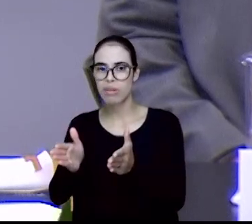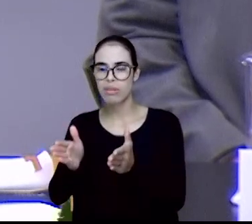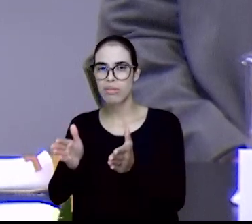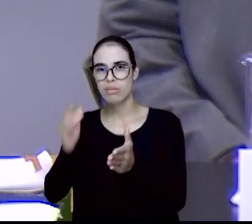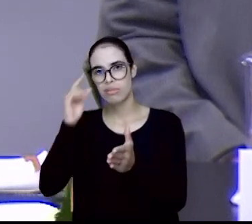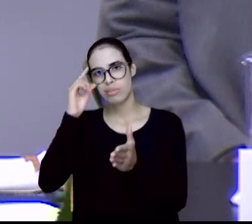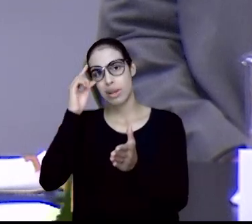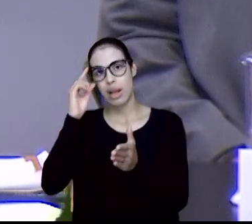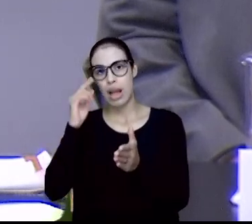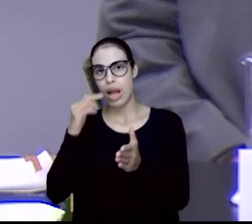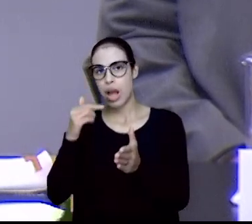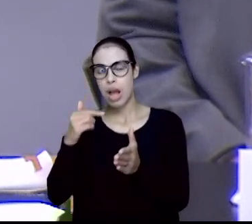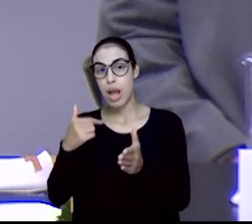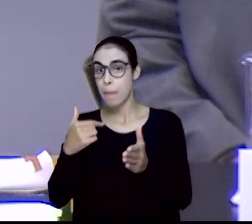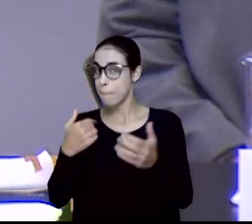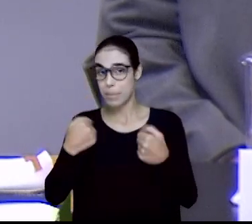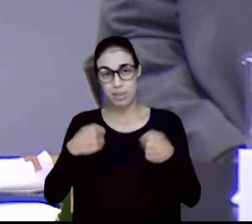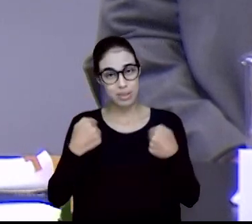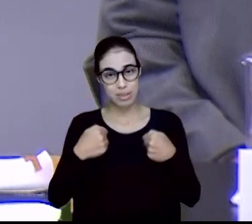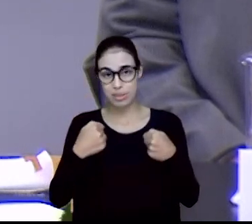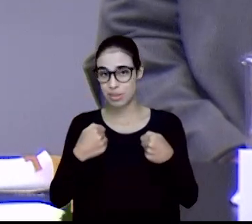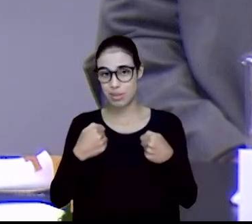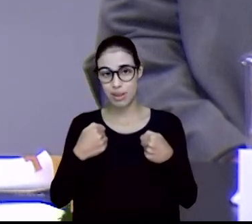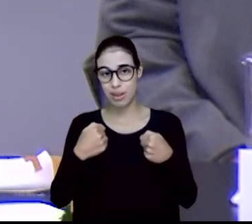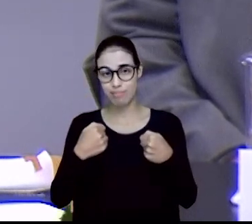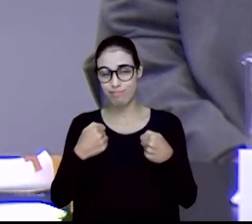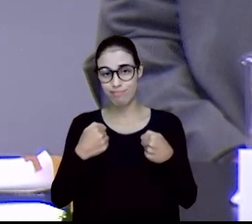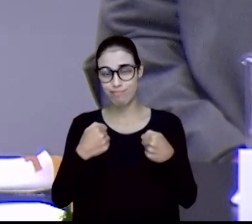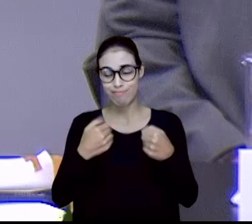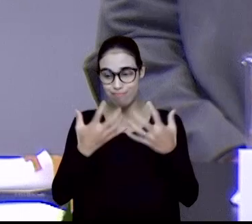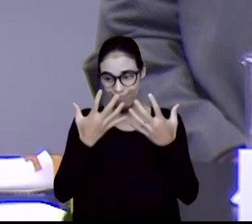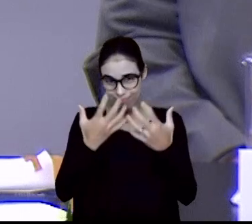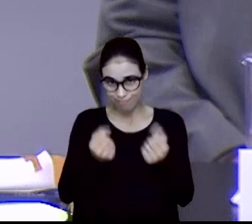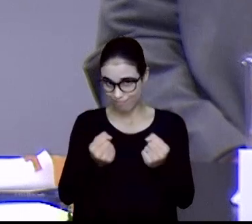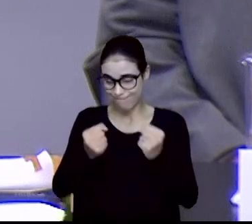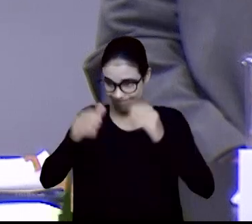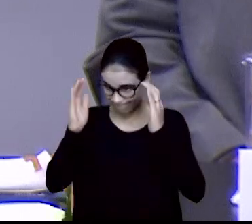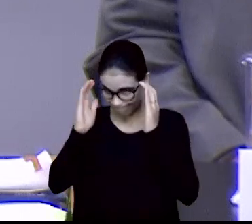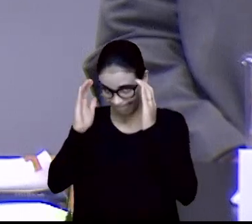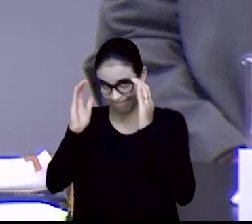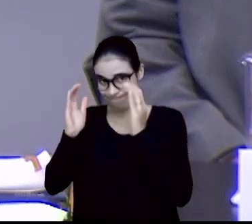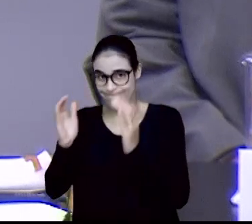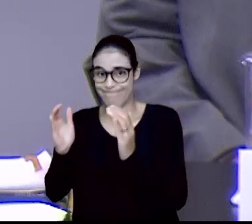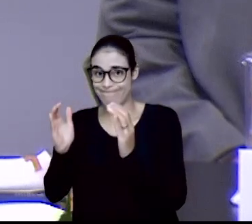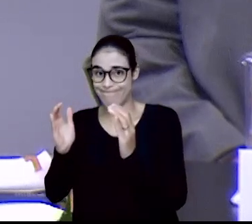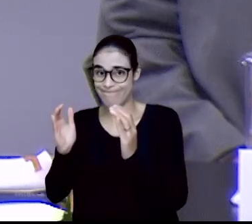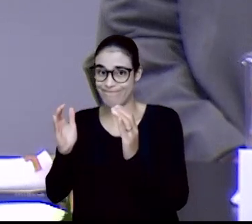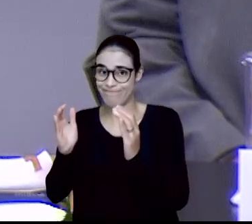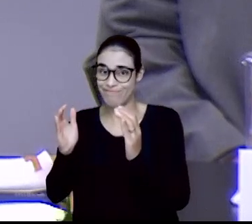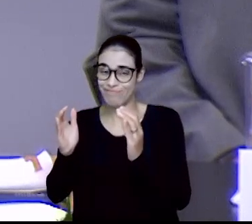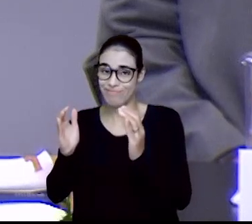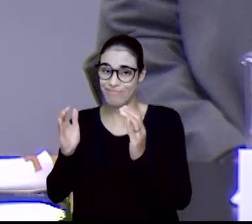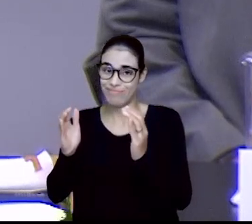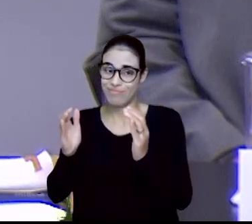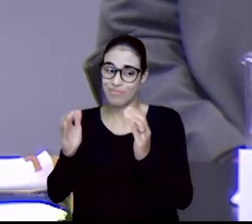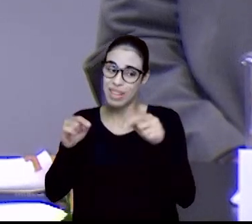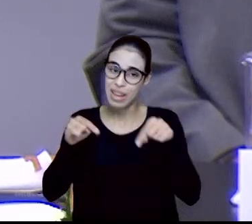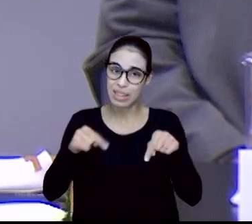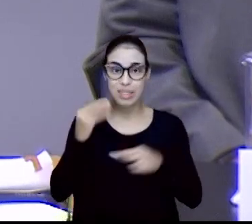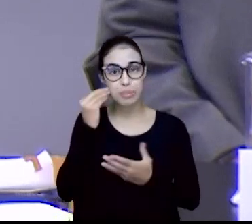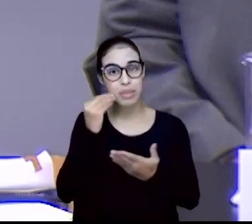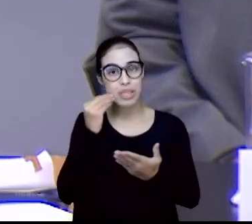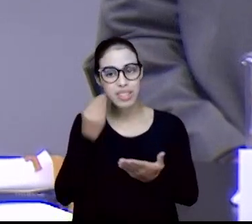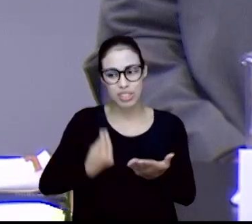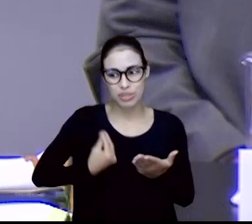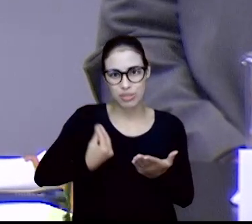convicções, que é, talvez, o capítulo mais difícil na vivência brasileira, em que